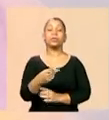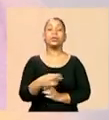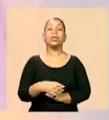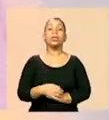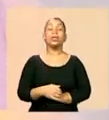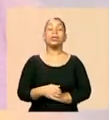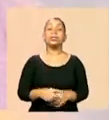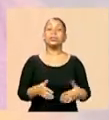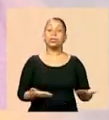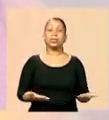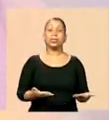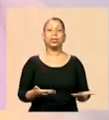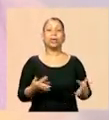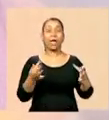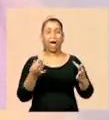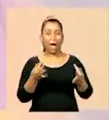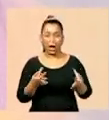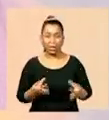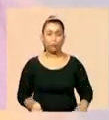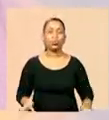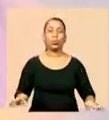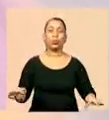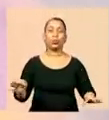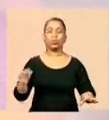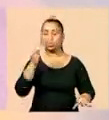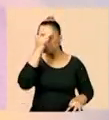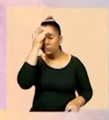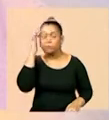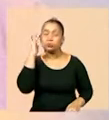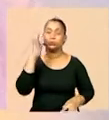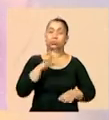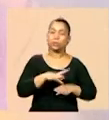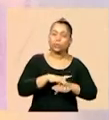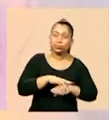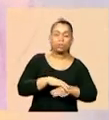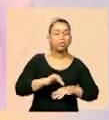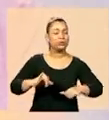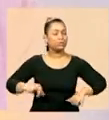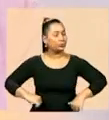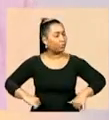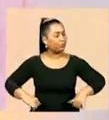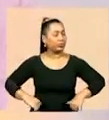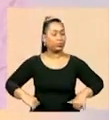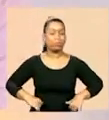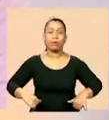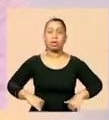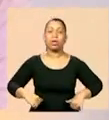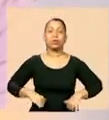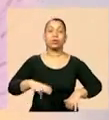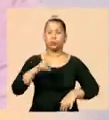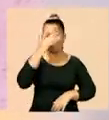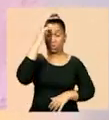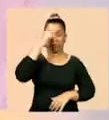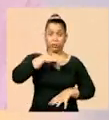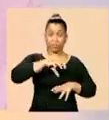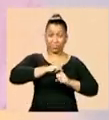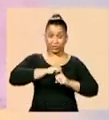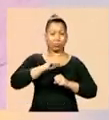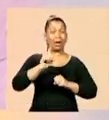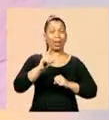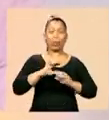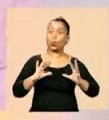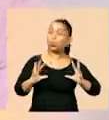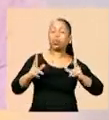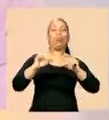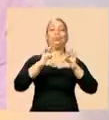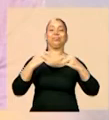claro que a dor de um acidentado, o sofrimento, ele não está só na vítima, ele está em